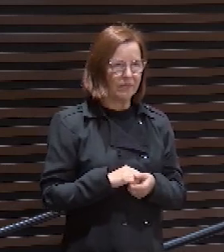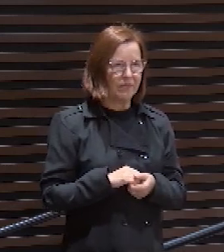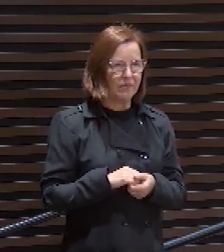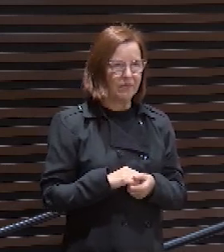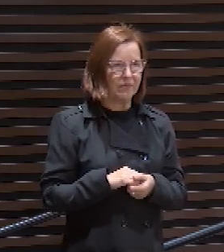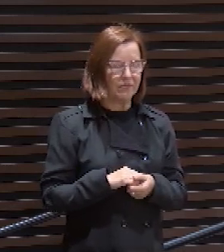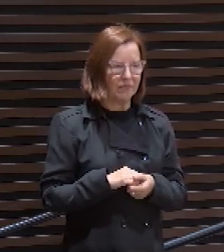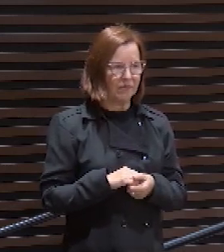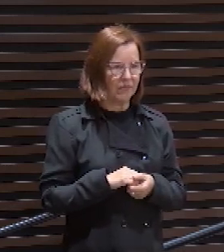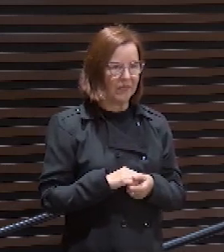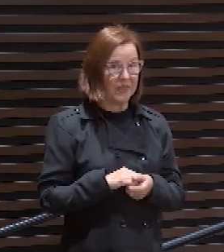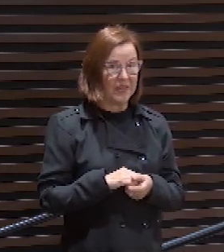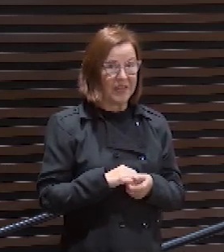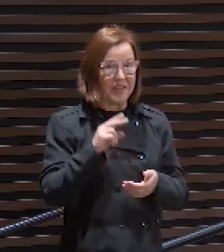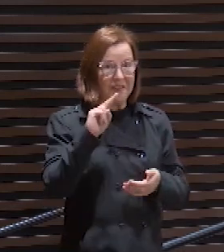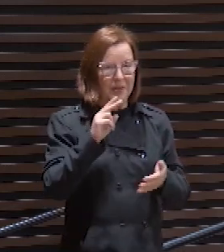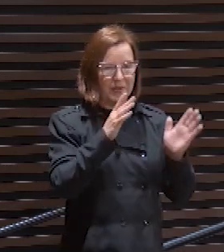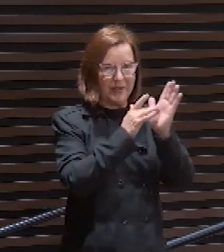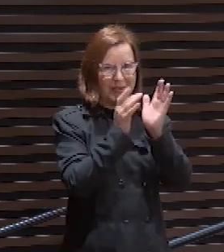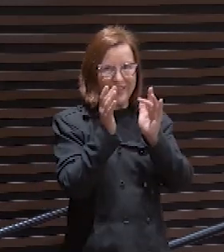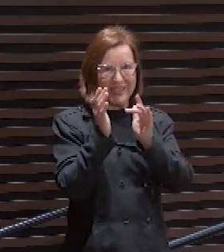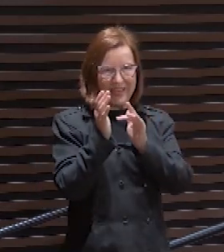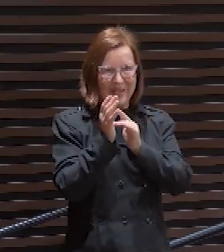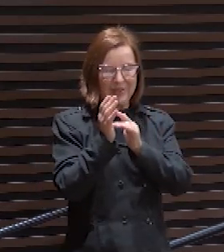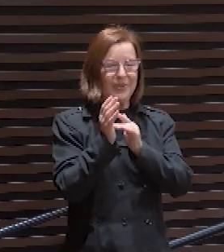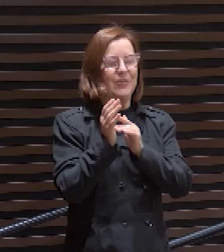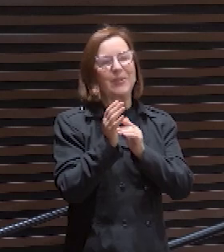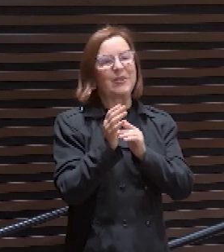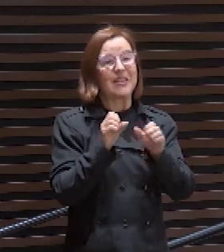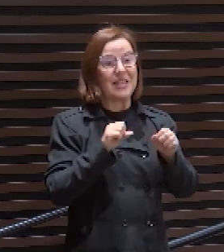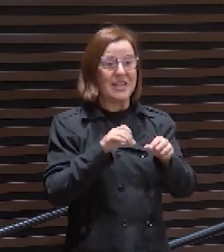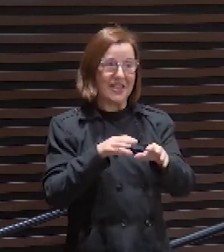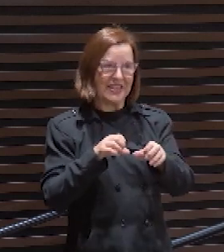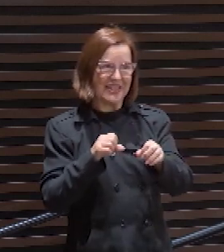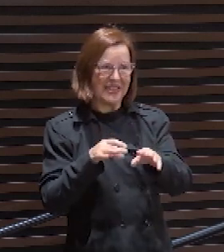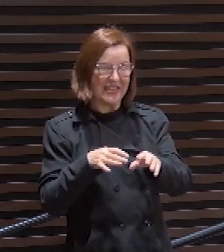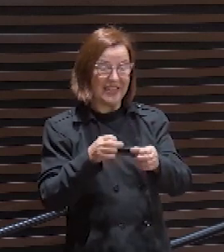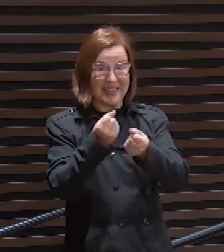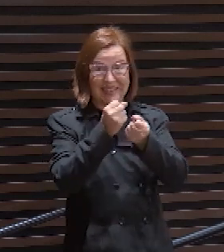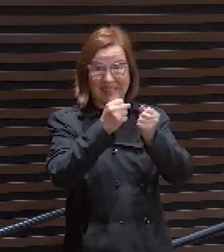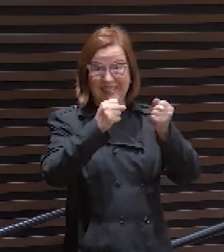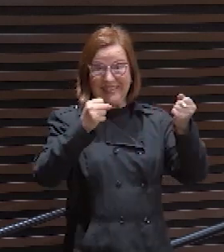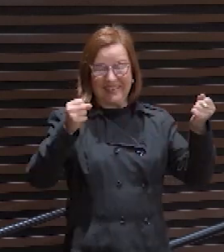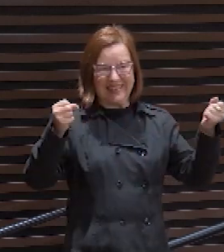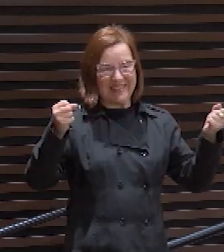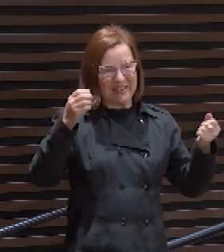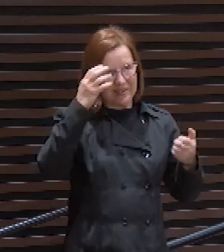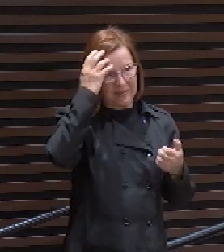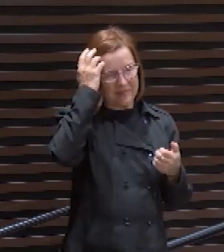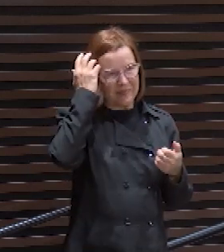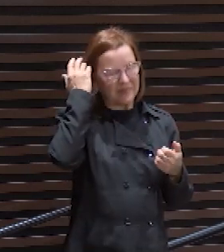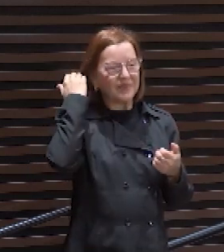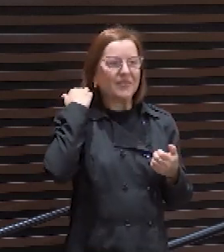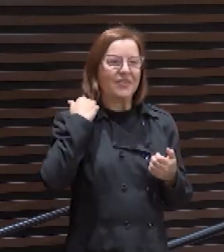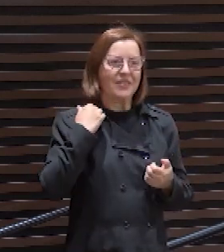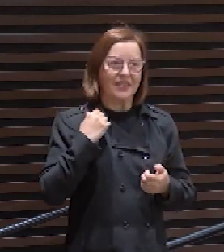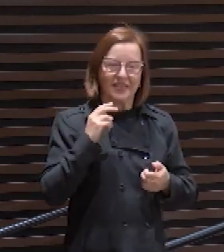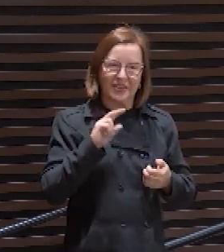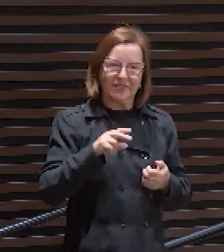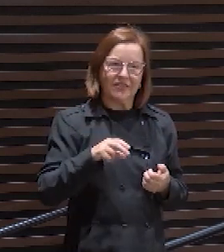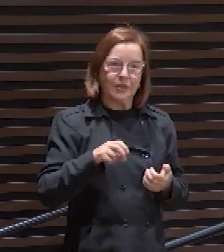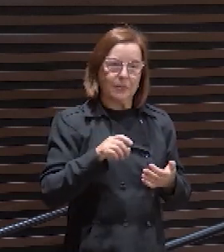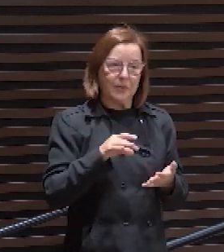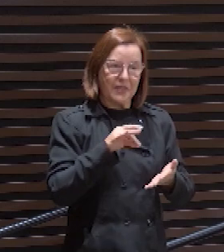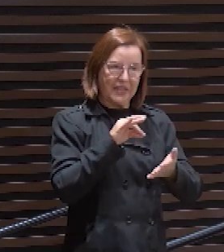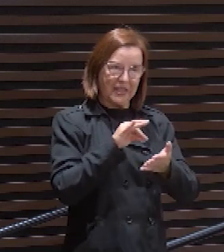onde vemos Jesus trazendo instruções, ensinamentos grandiosos, e vemos ali sobre a realidade do que é